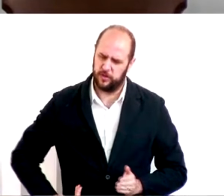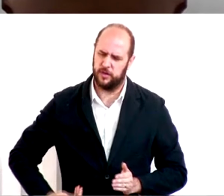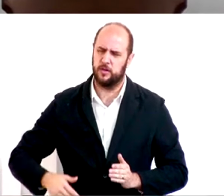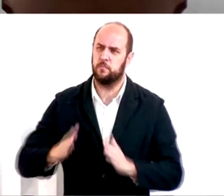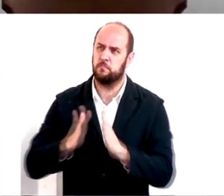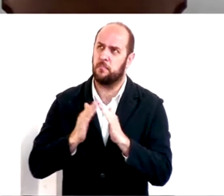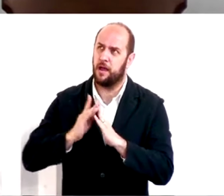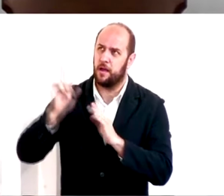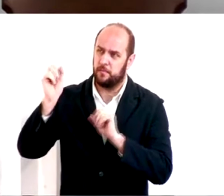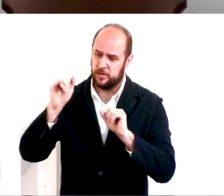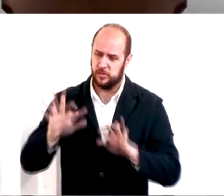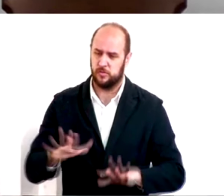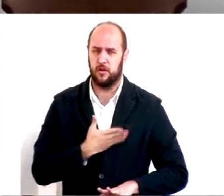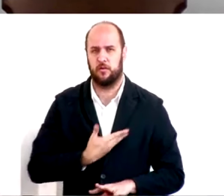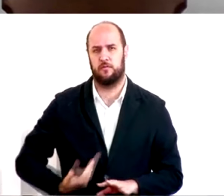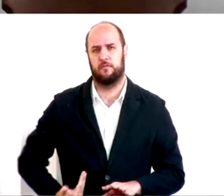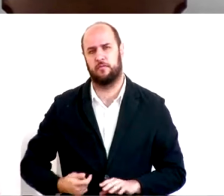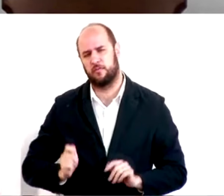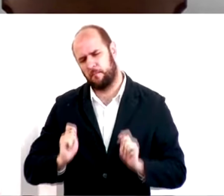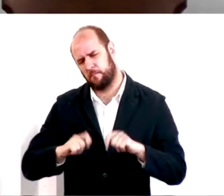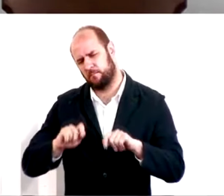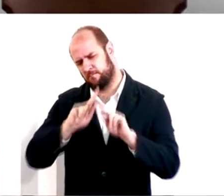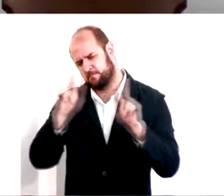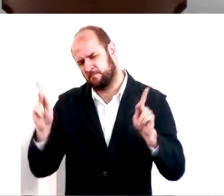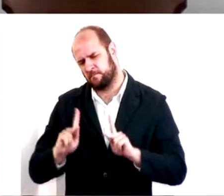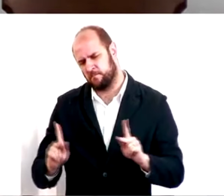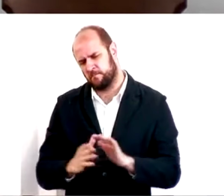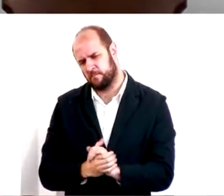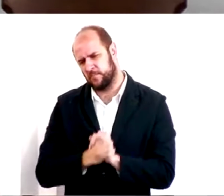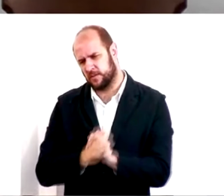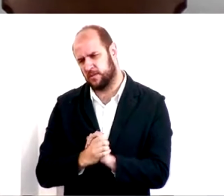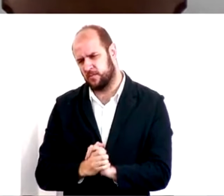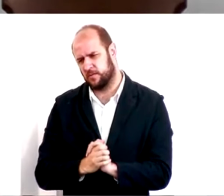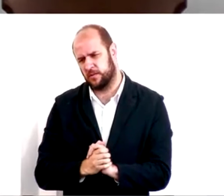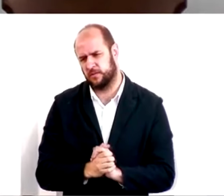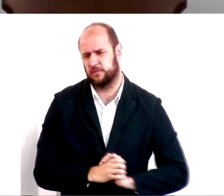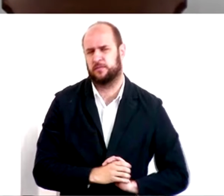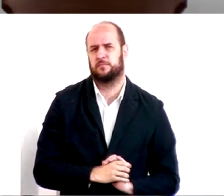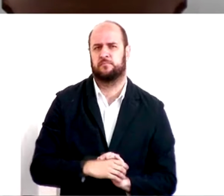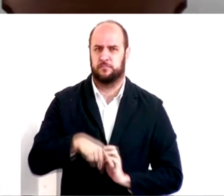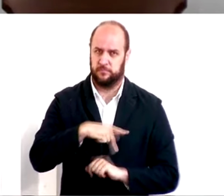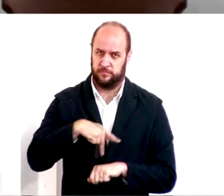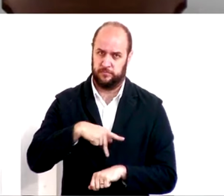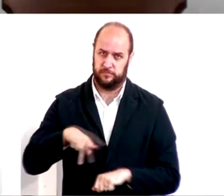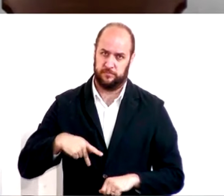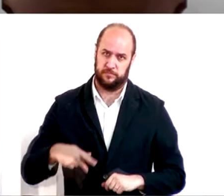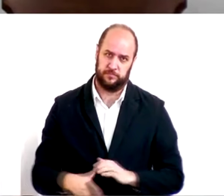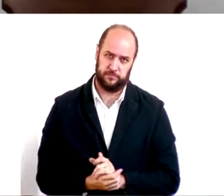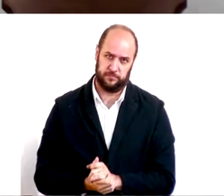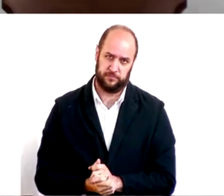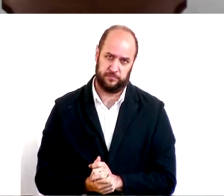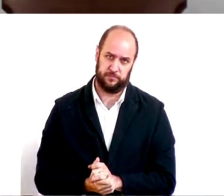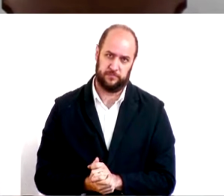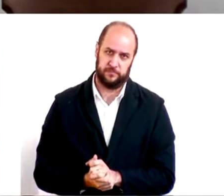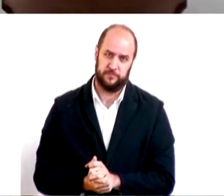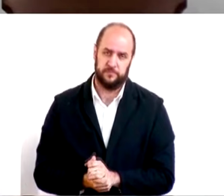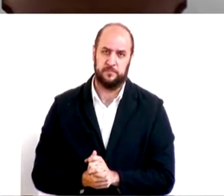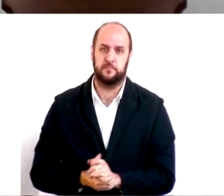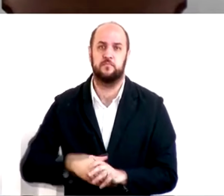por eles, para que haja paz, segurança no país em que eles estão. Quando nós